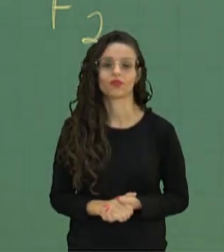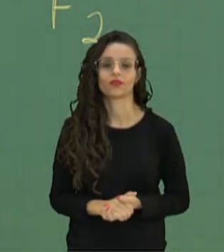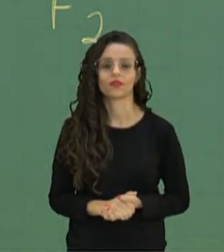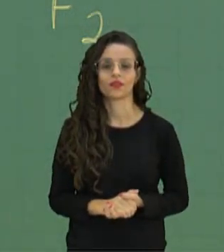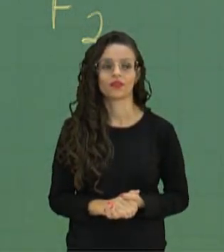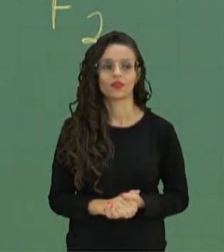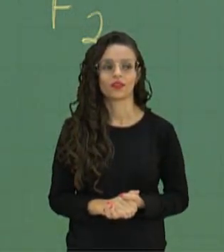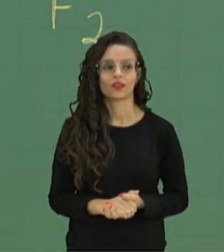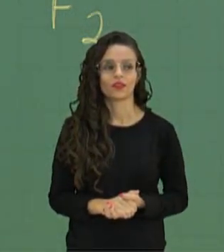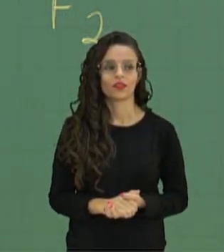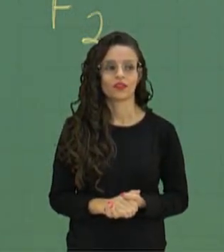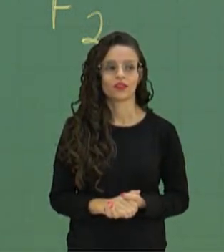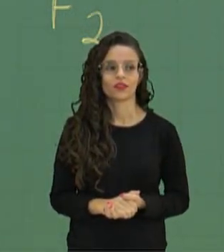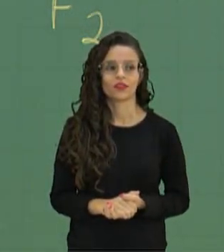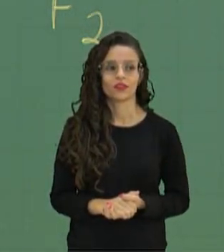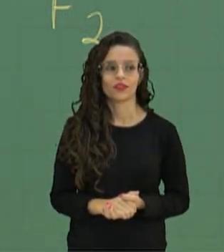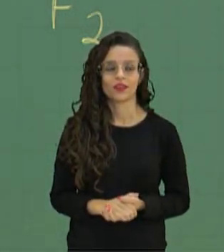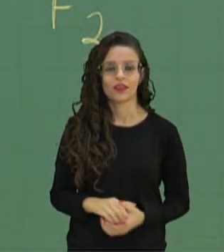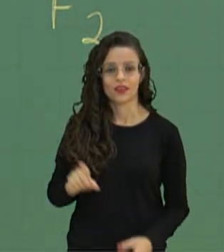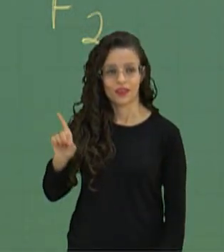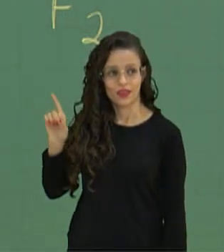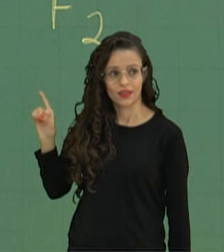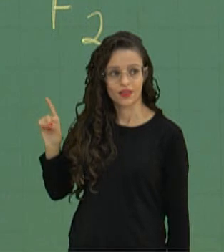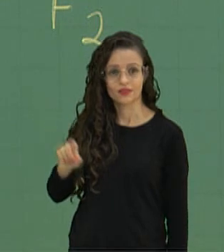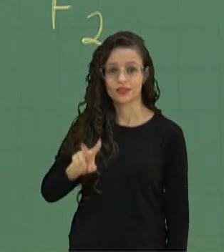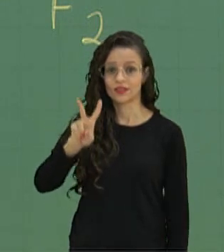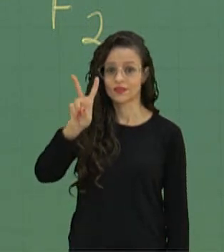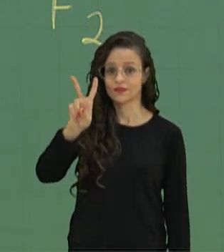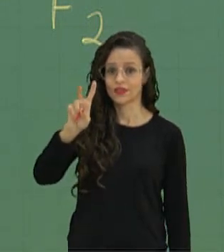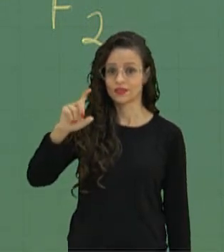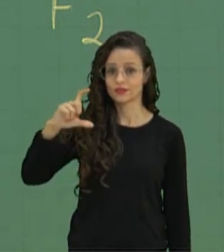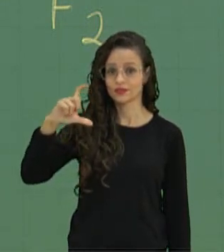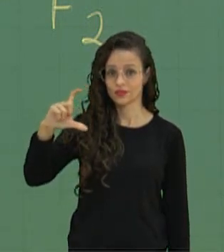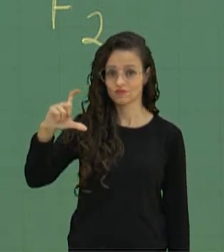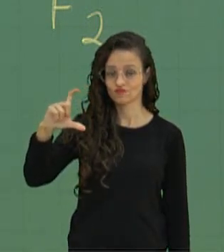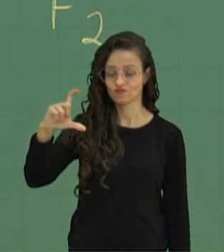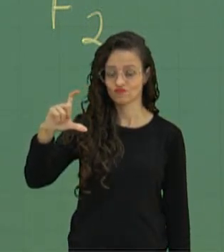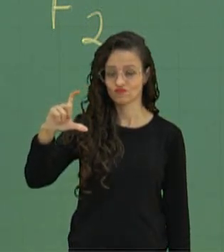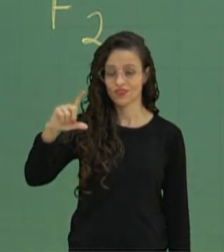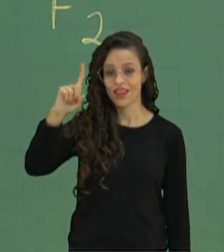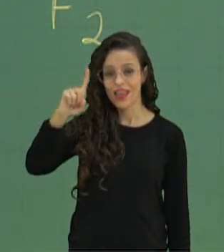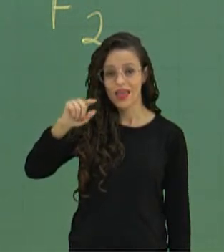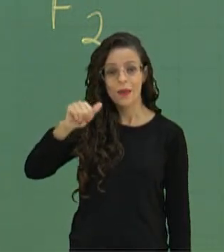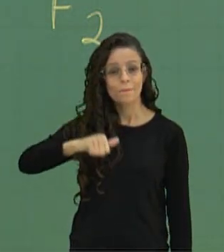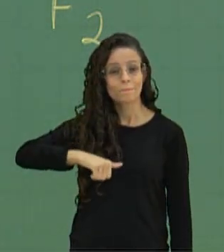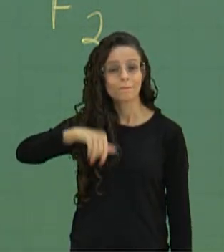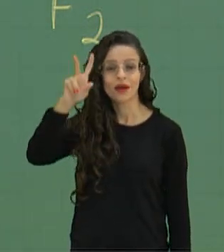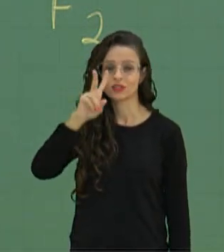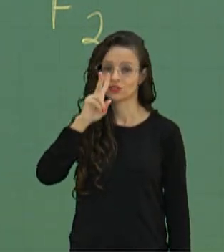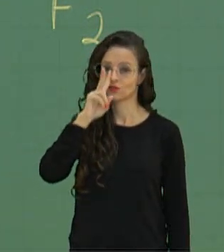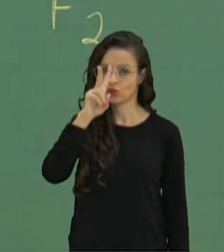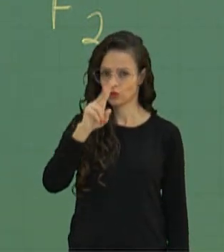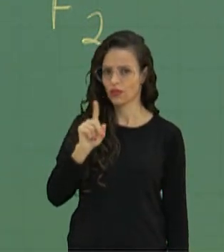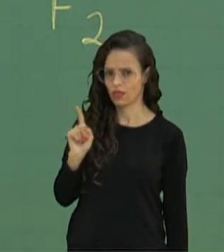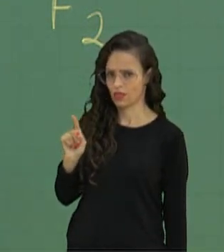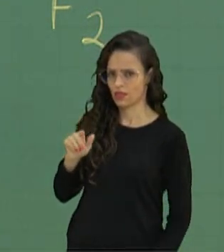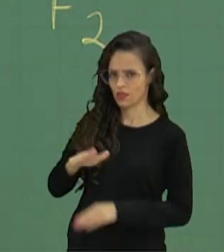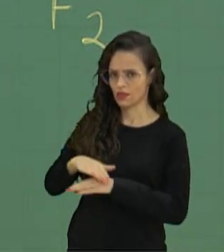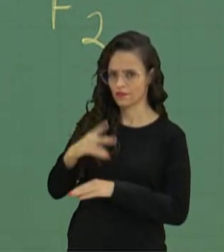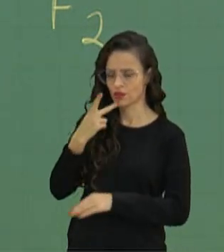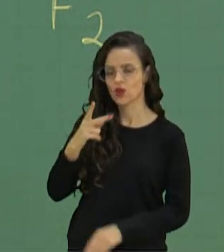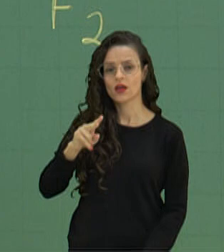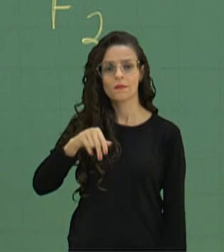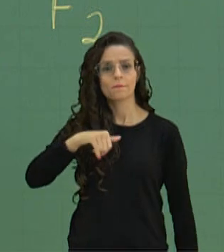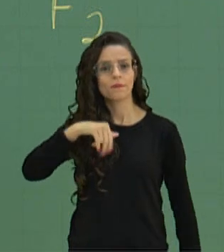que este fator aqui, ó, o vezão, ele é mais forte, isso é a palavra do Mendel,